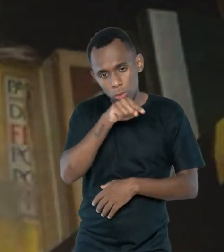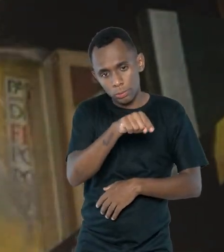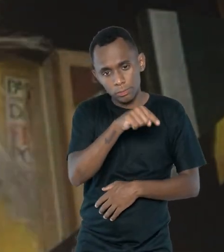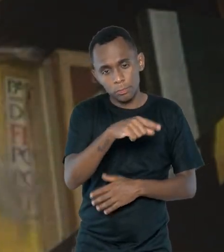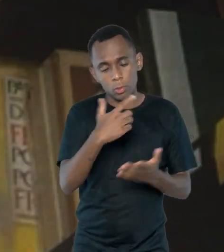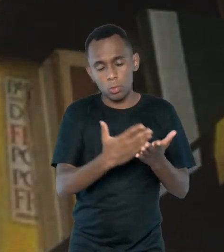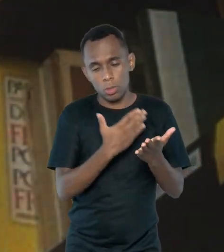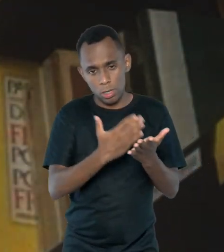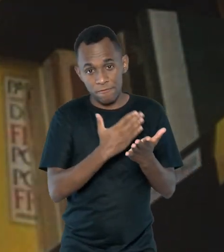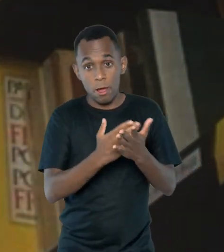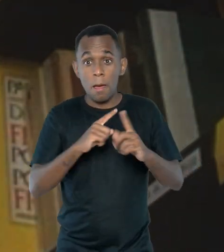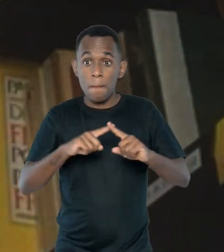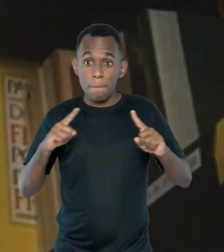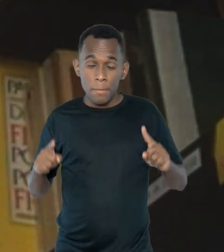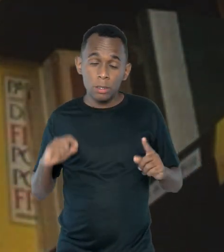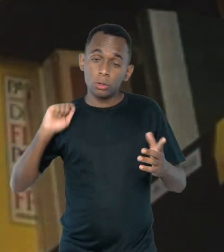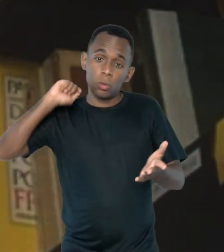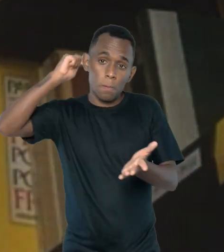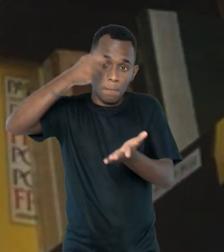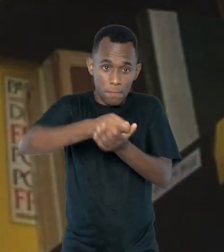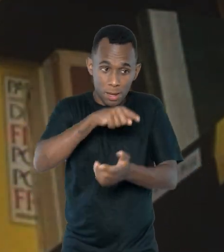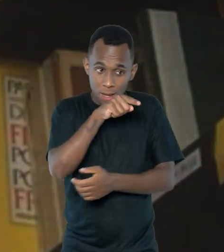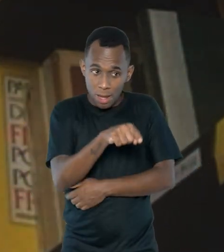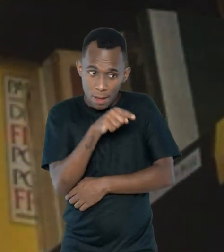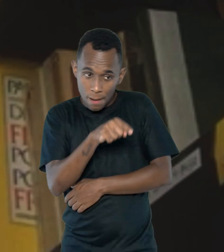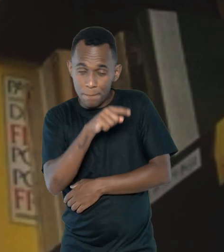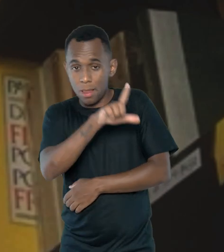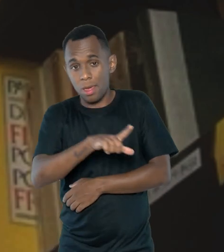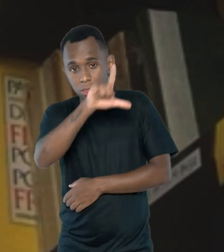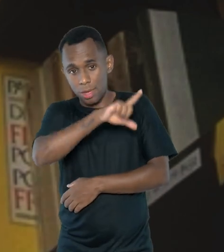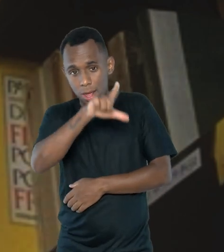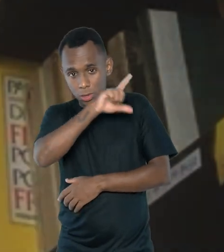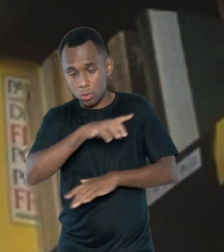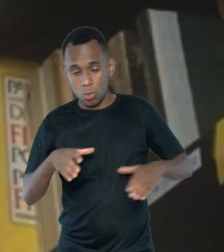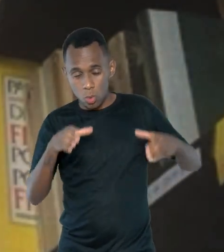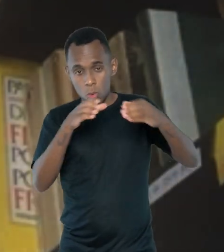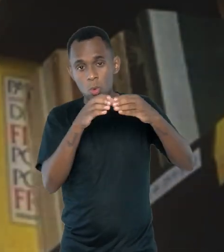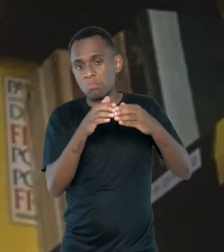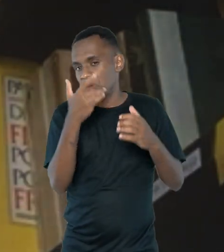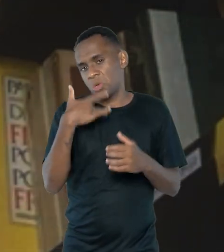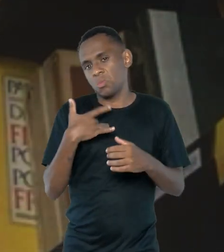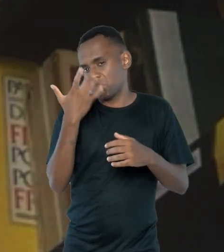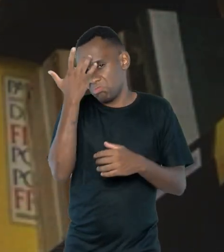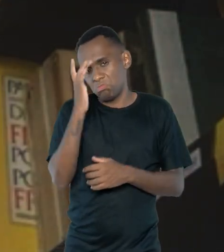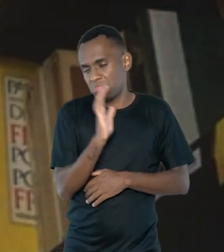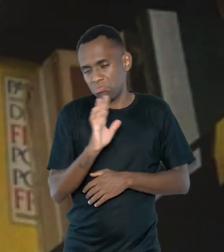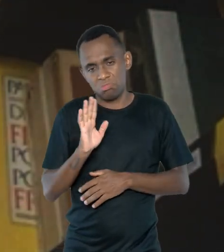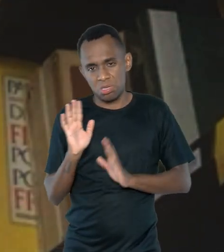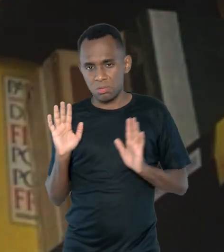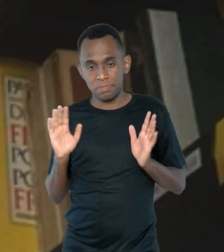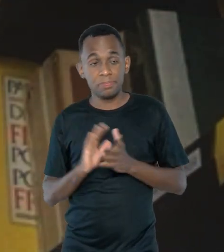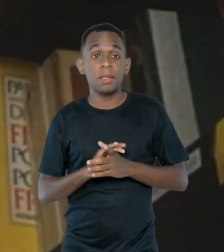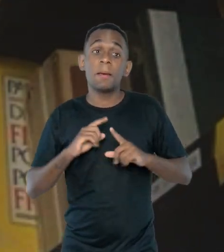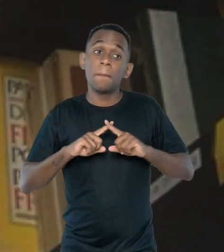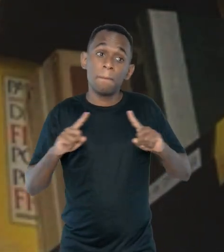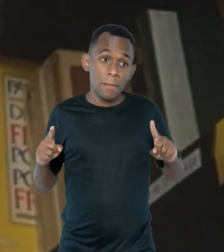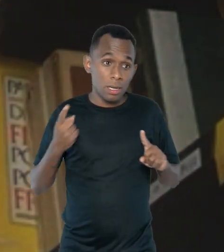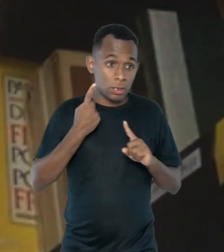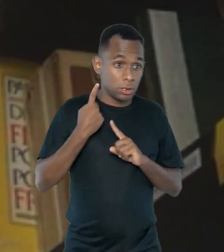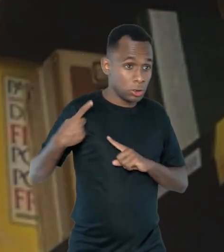Leitura, exatamente. Agora, o pagamento desses livros literários, eu não tenho conhecimento, mas